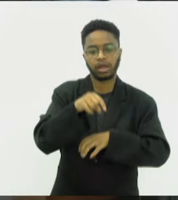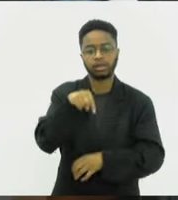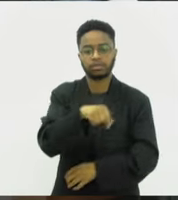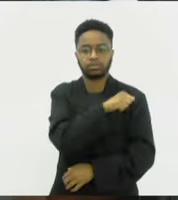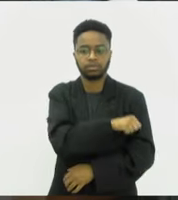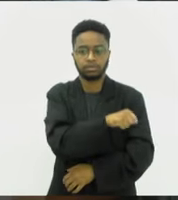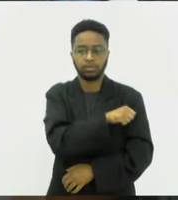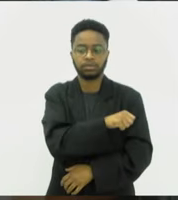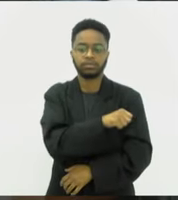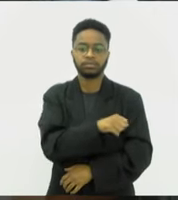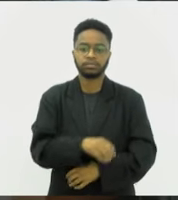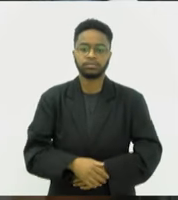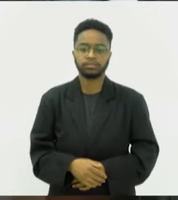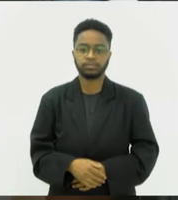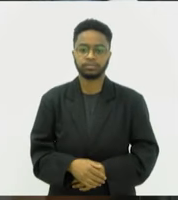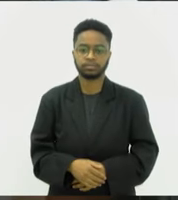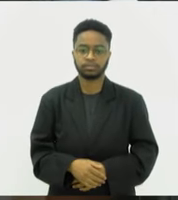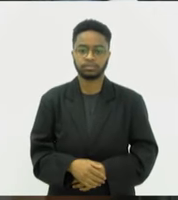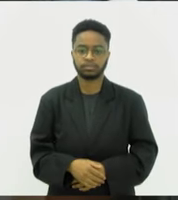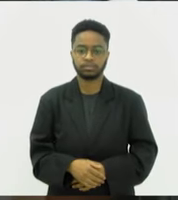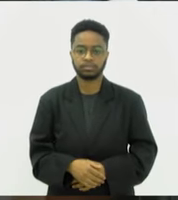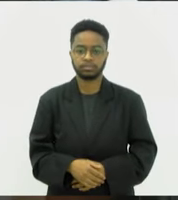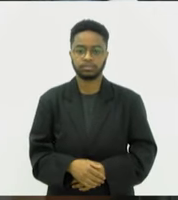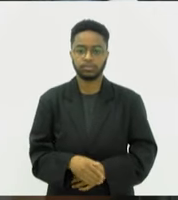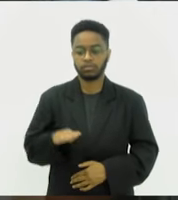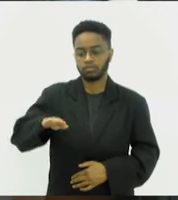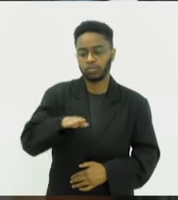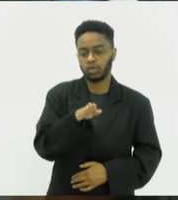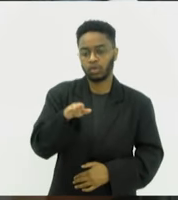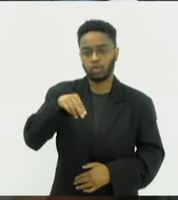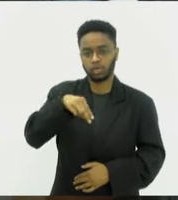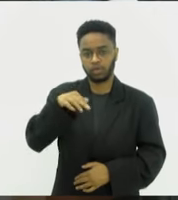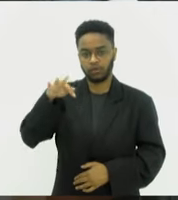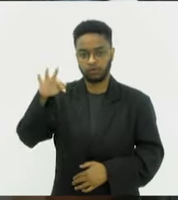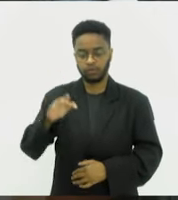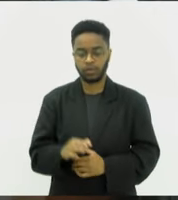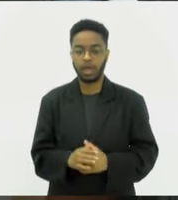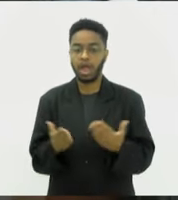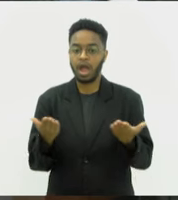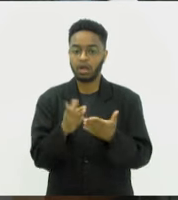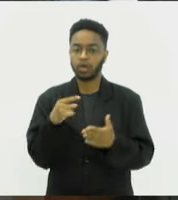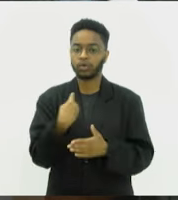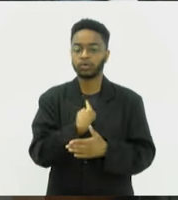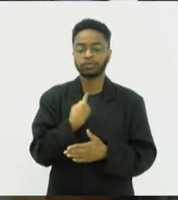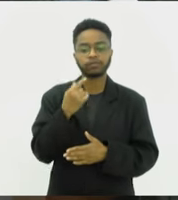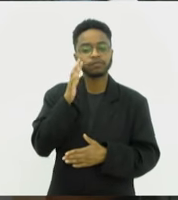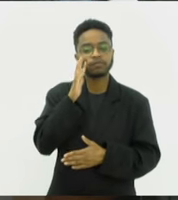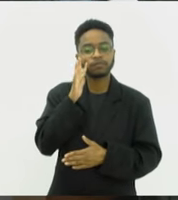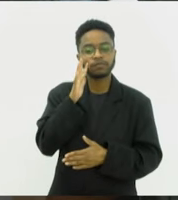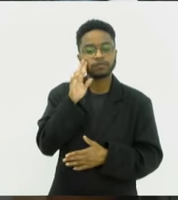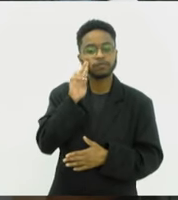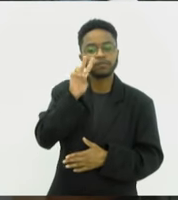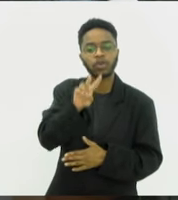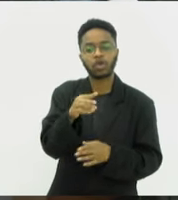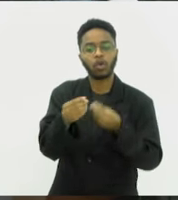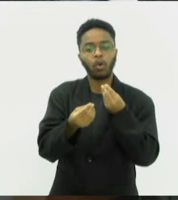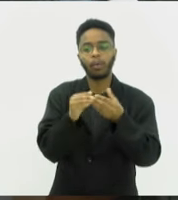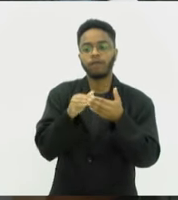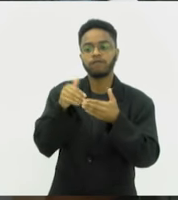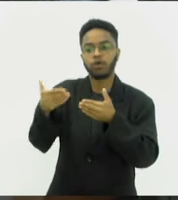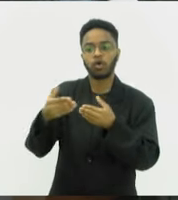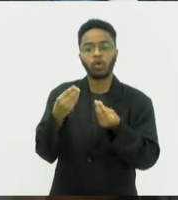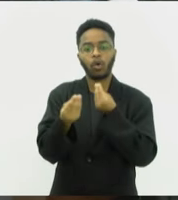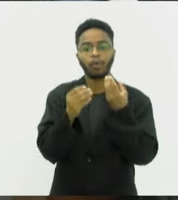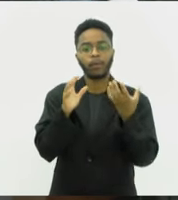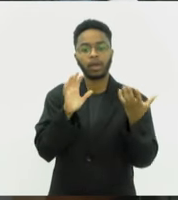Janeiro, que fica ali na subidinha de Nova Friburgo. Vamos ver agora as imagens, como estão as imagens lá fora, como é que está o